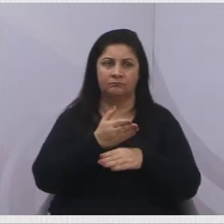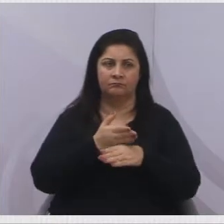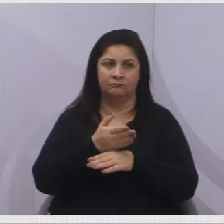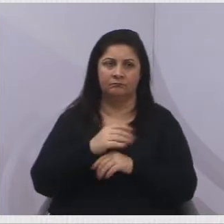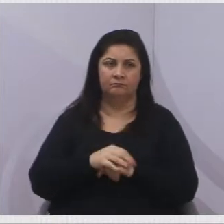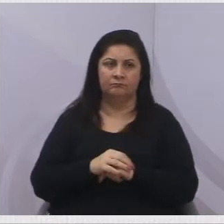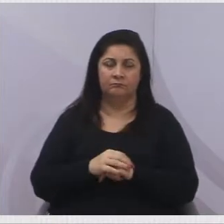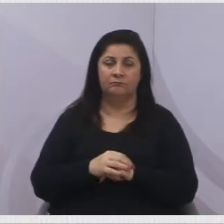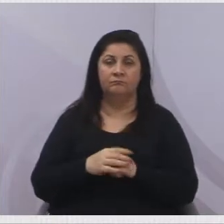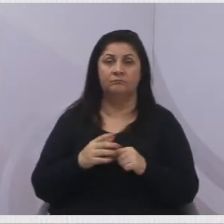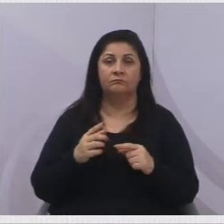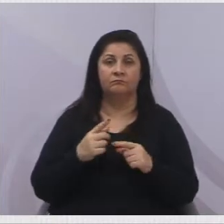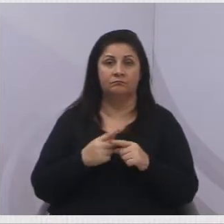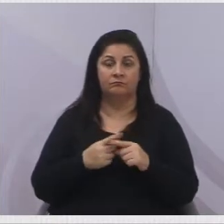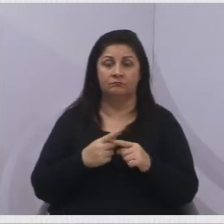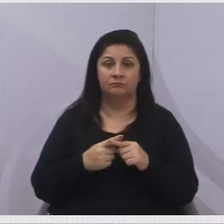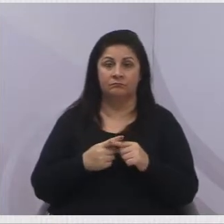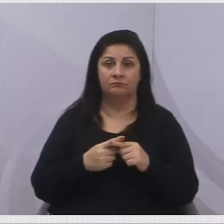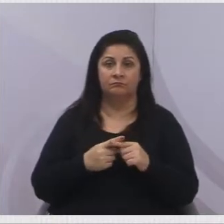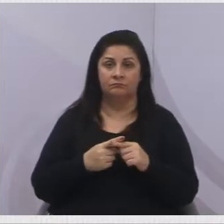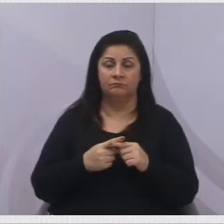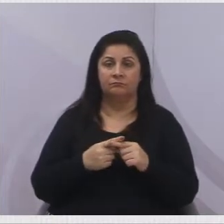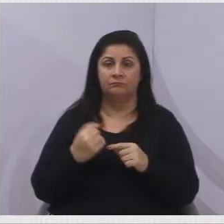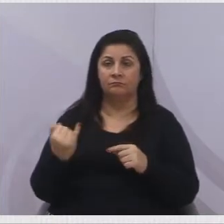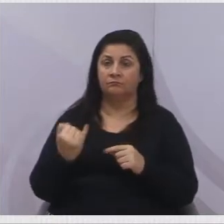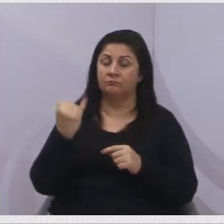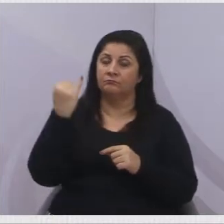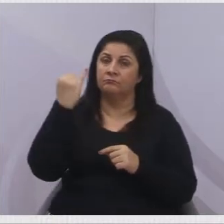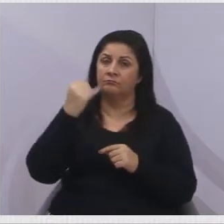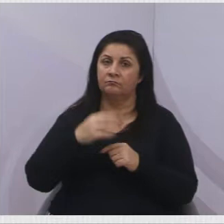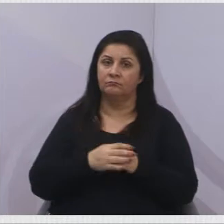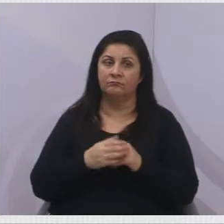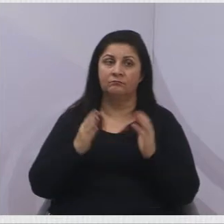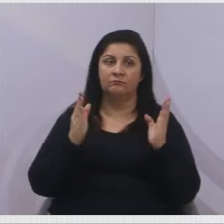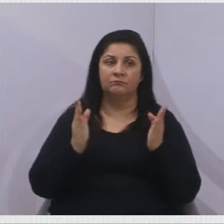um serviço de referência da rede básica, foi para